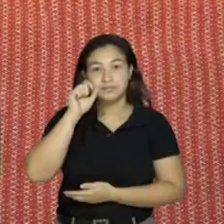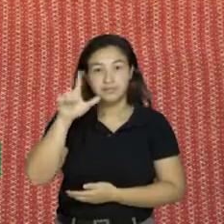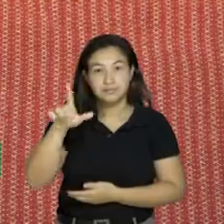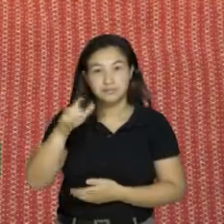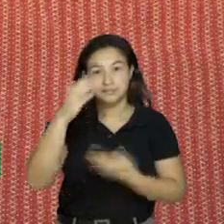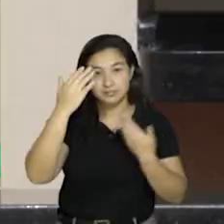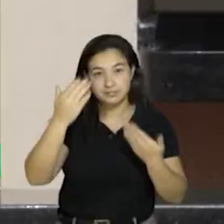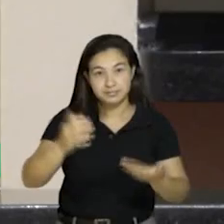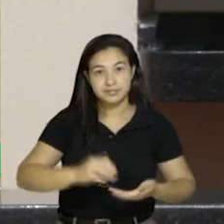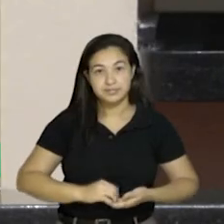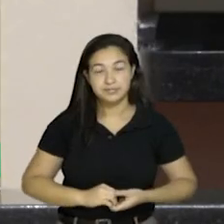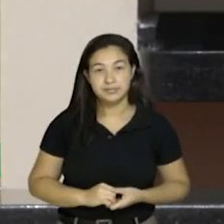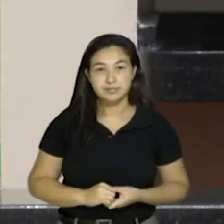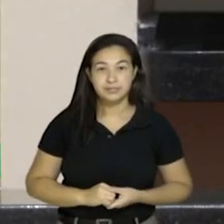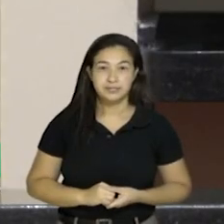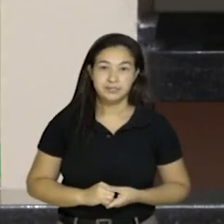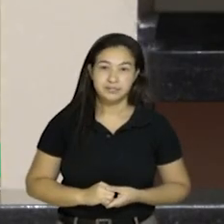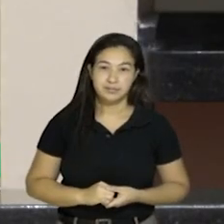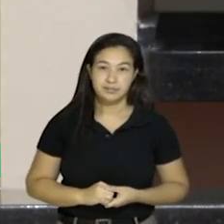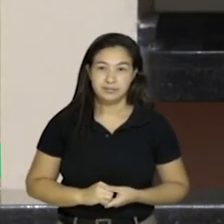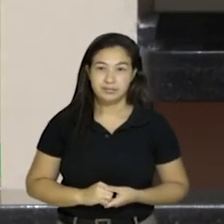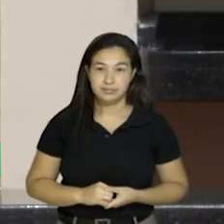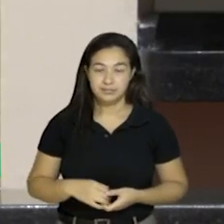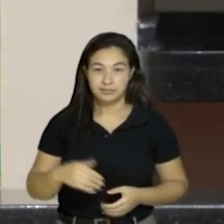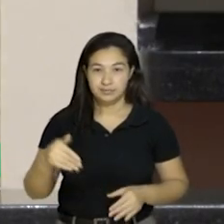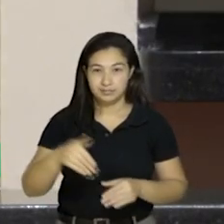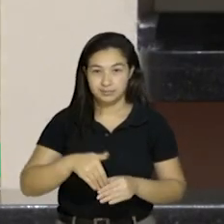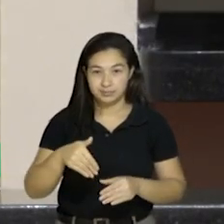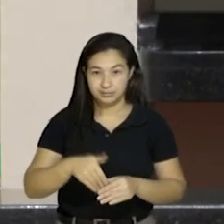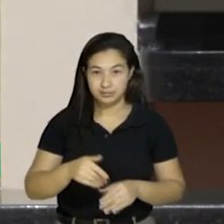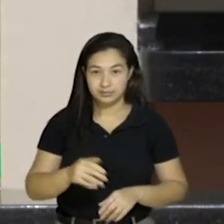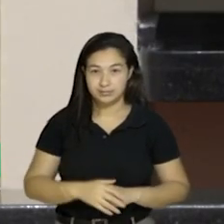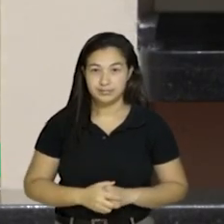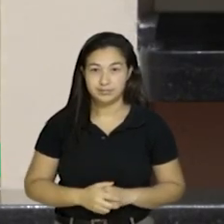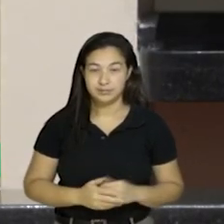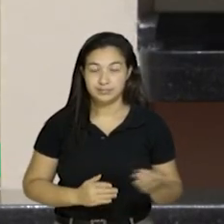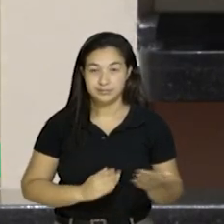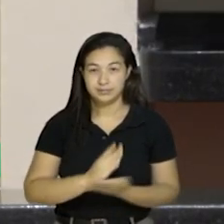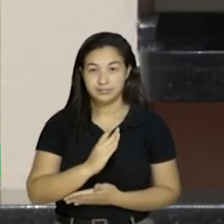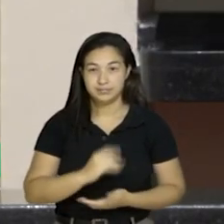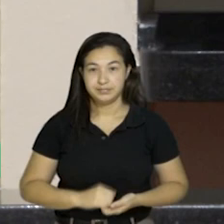obrigado em votação aprovado